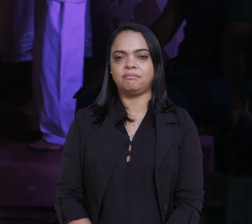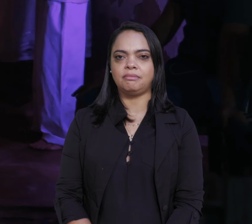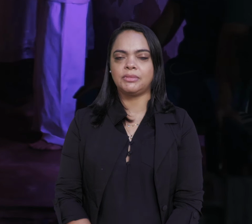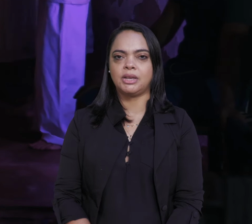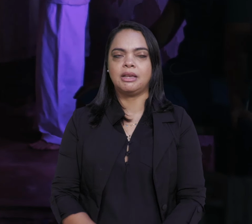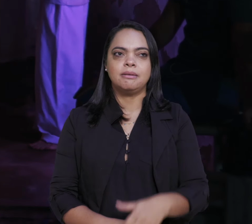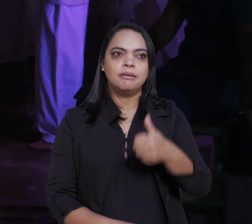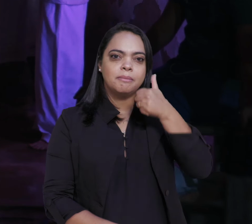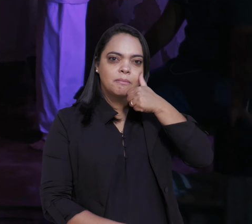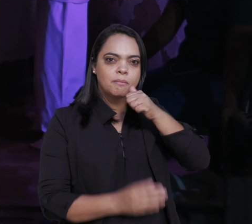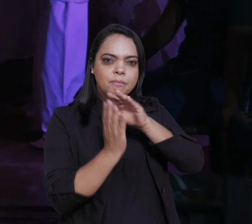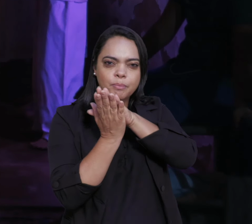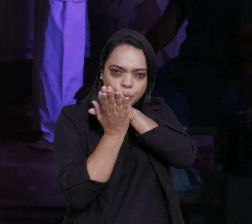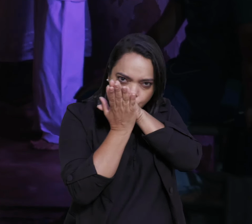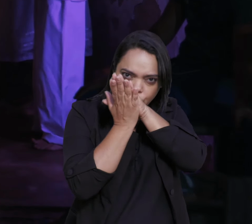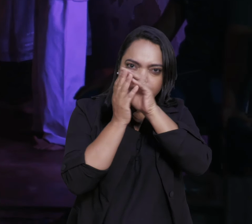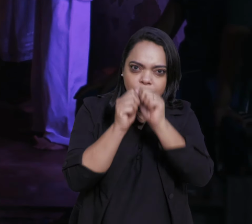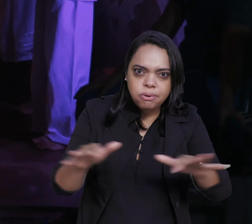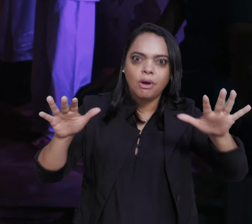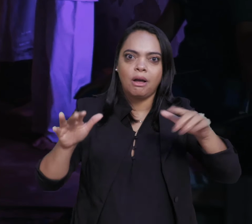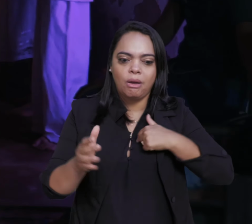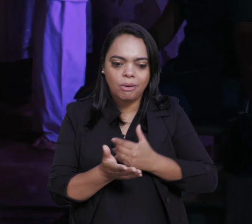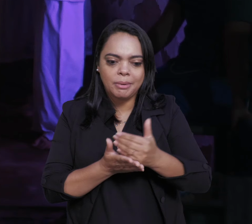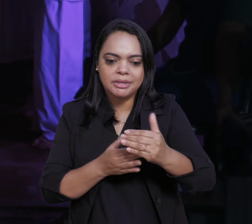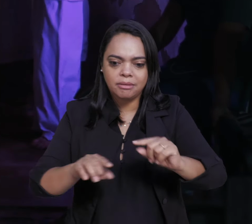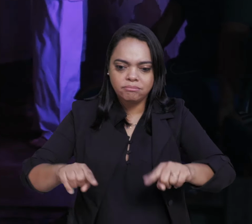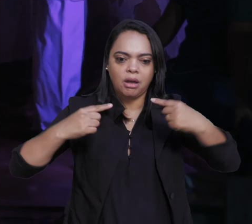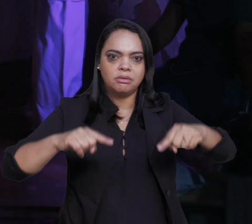Ser mãe de santo, para mim, no começo foi um desafio.